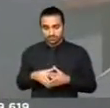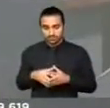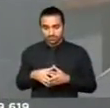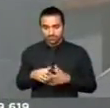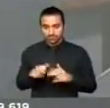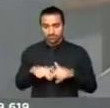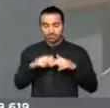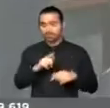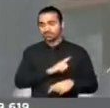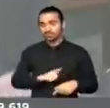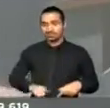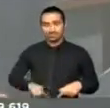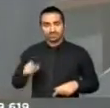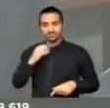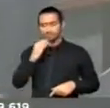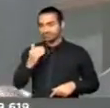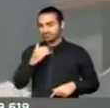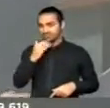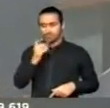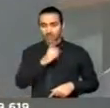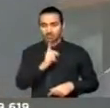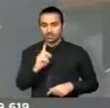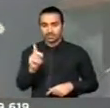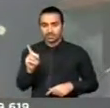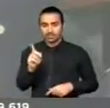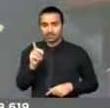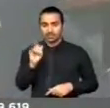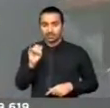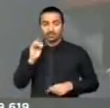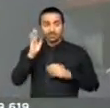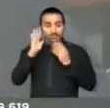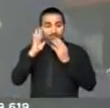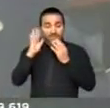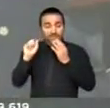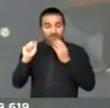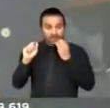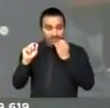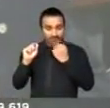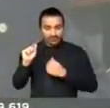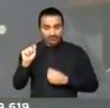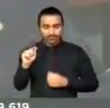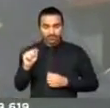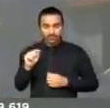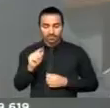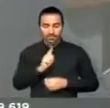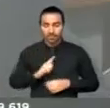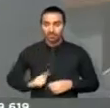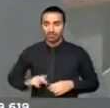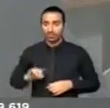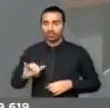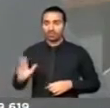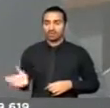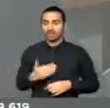já não governa mais. Imaginar um cenário em que a presidente não saia,